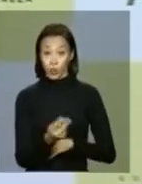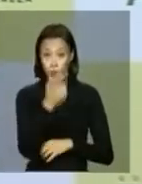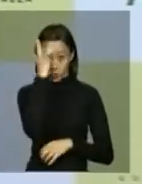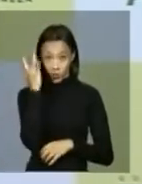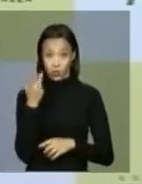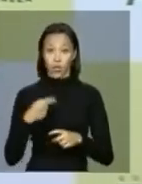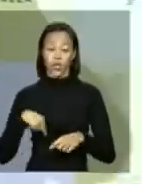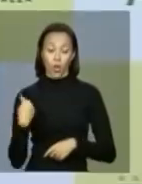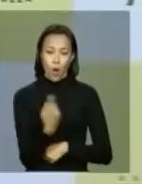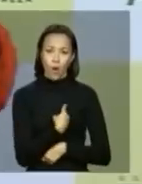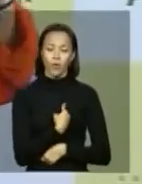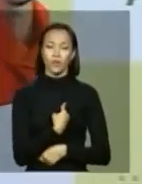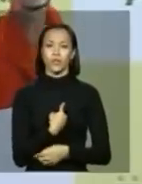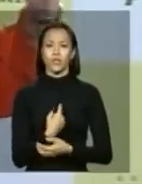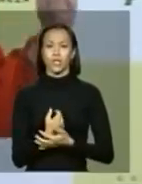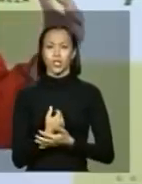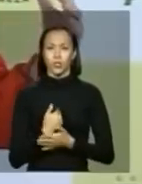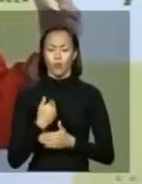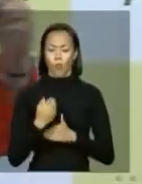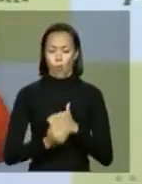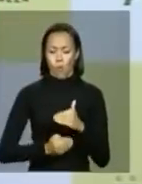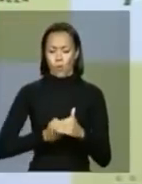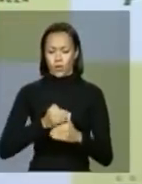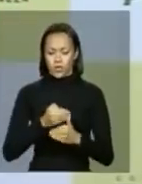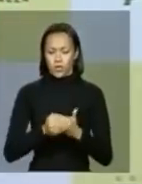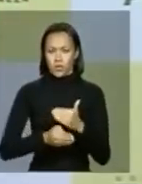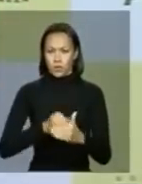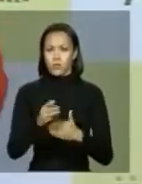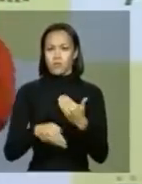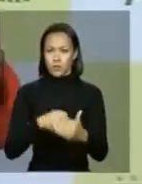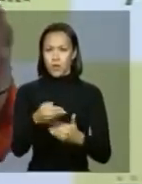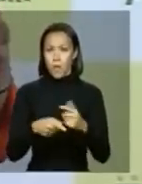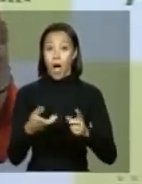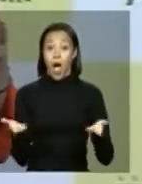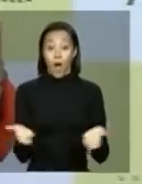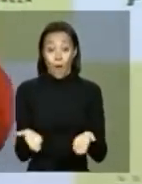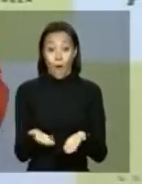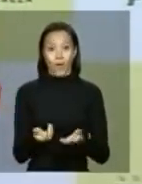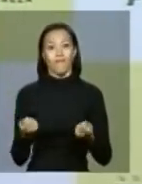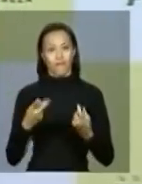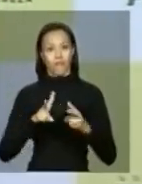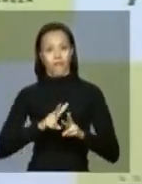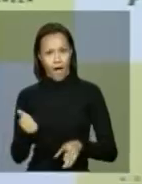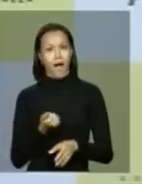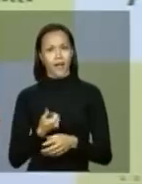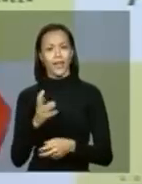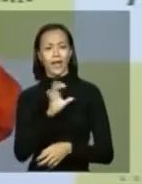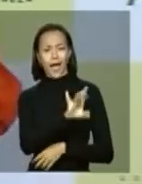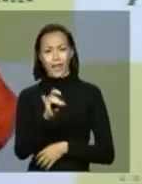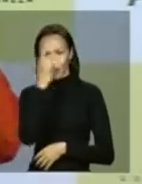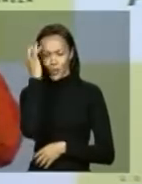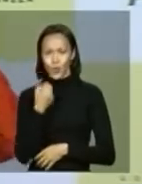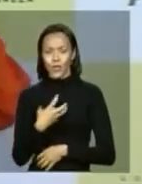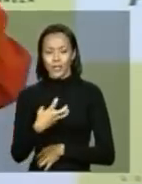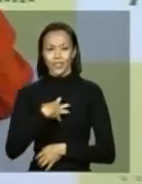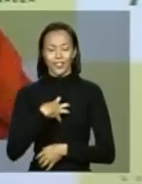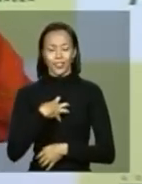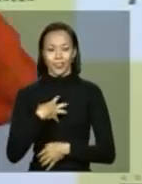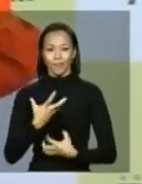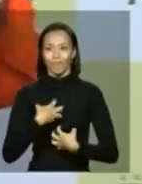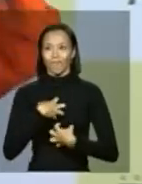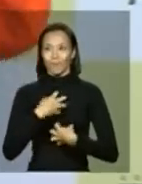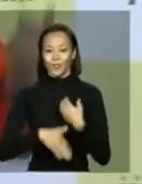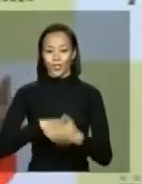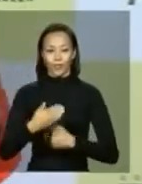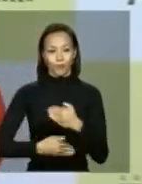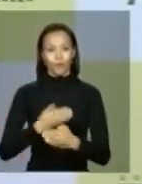medida que construímos o bolo, nós repartimos o bolo, e isso leva sempre a um